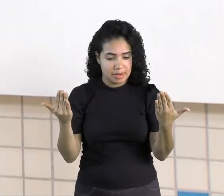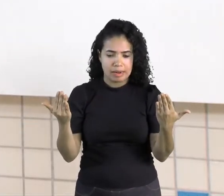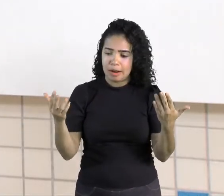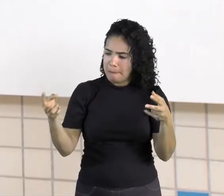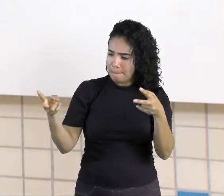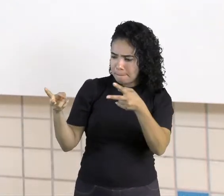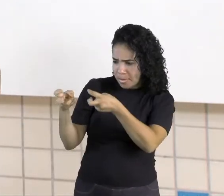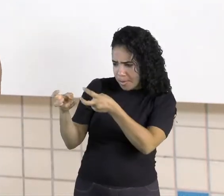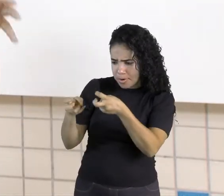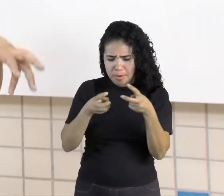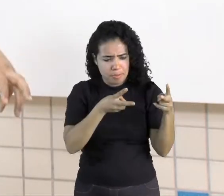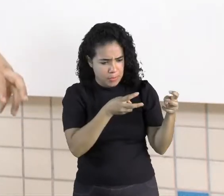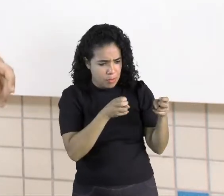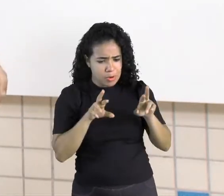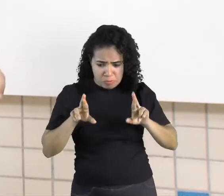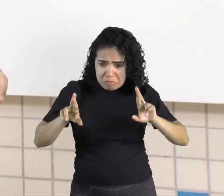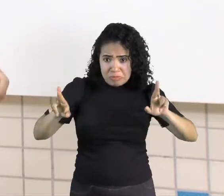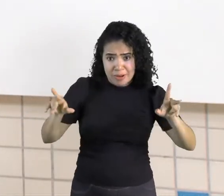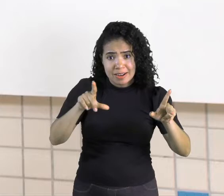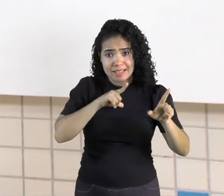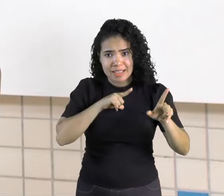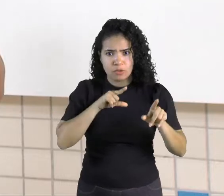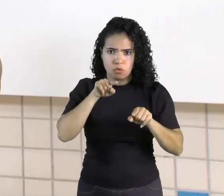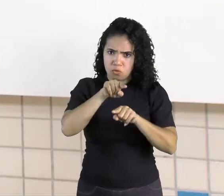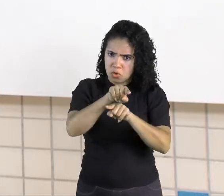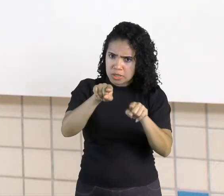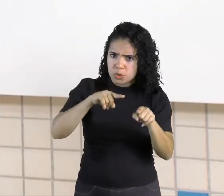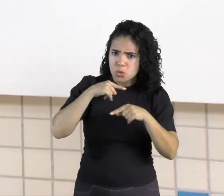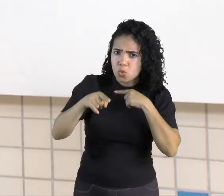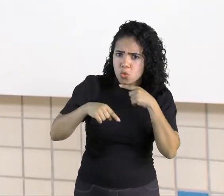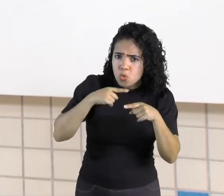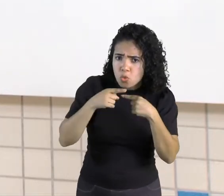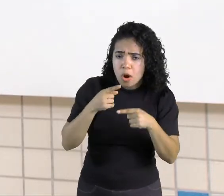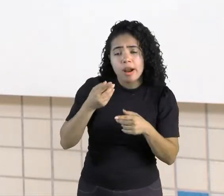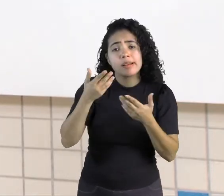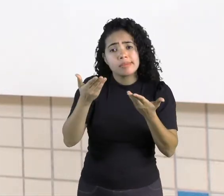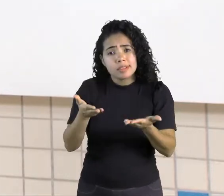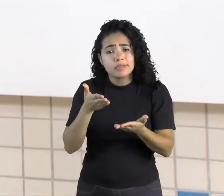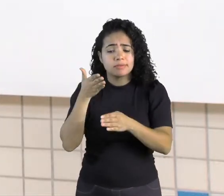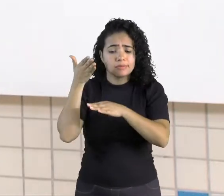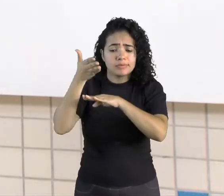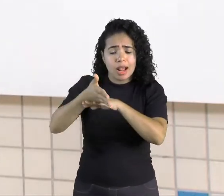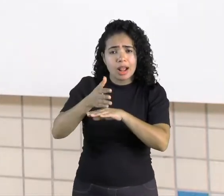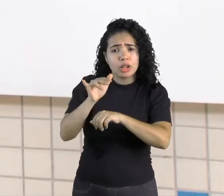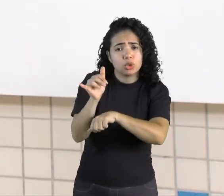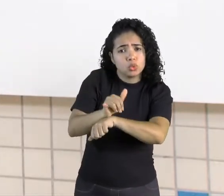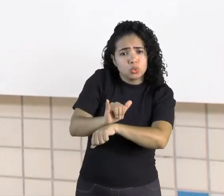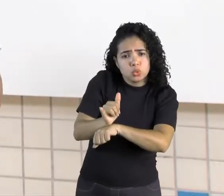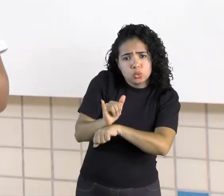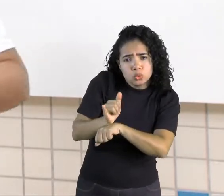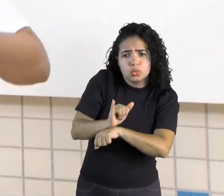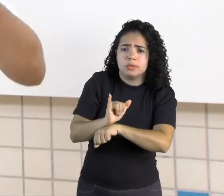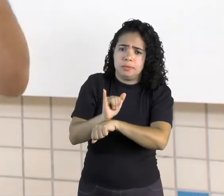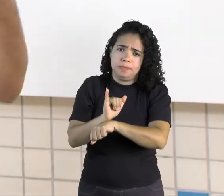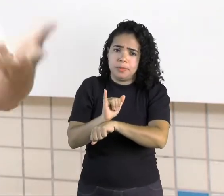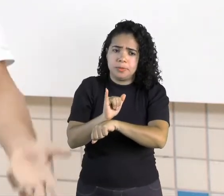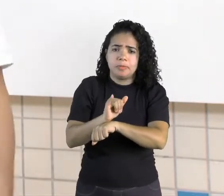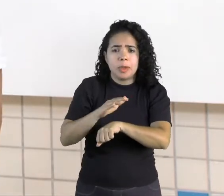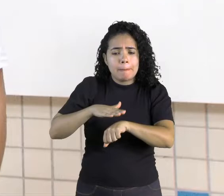e indireto. Tá com dúvida ainda? Então tenta acessar lá no YouTube